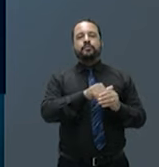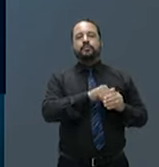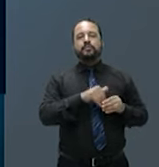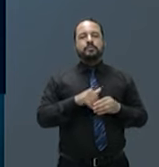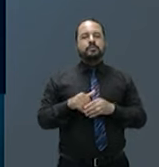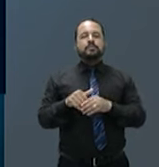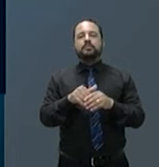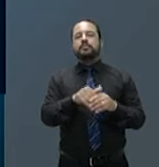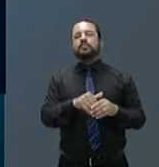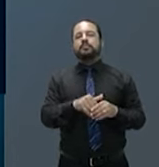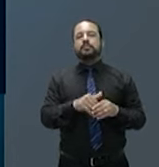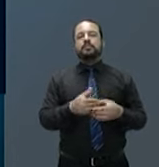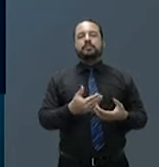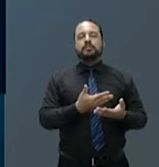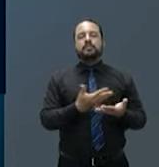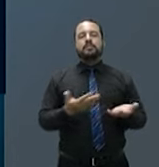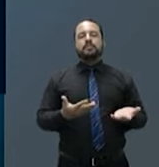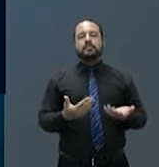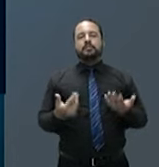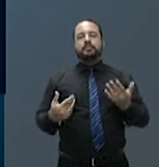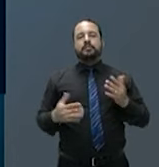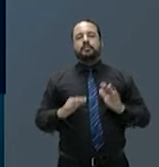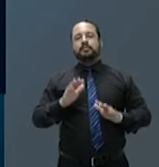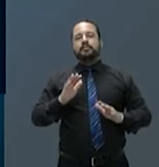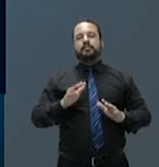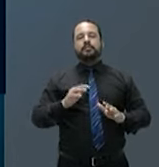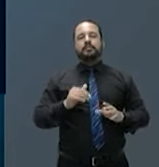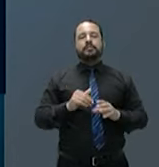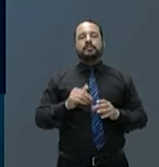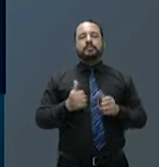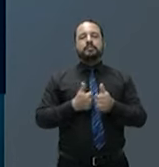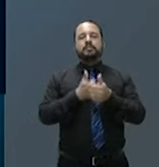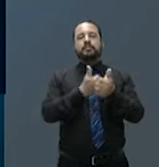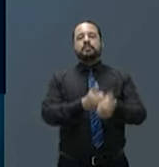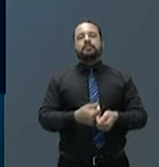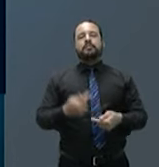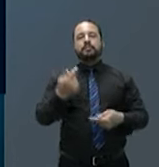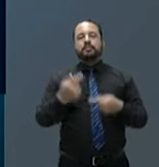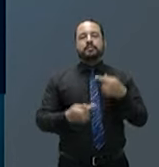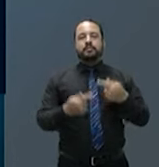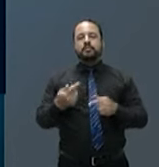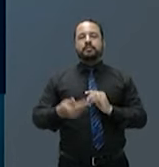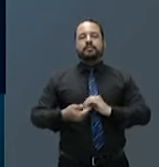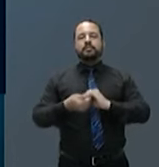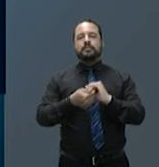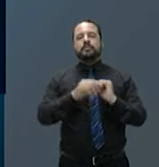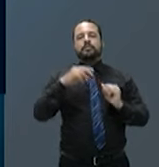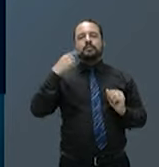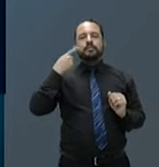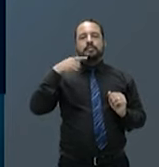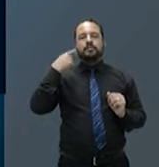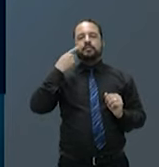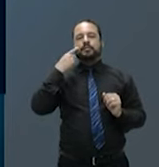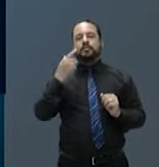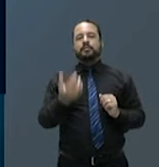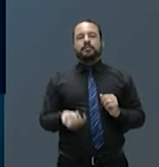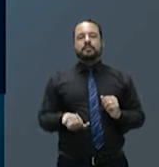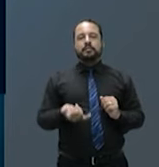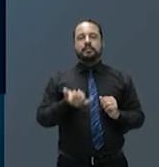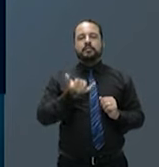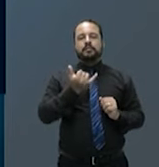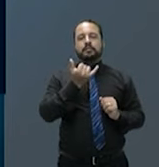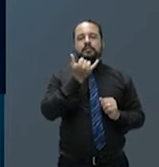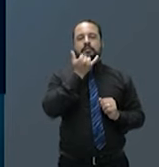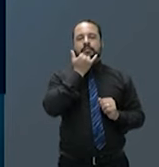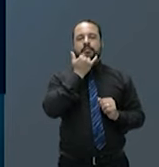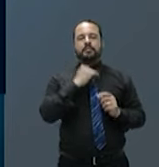posição manifestada sobre isso. E acompanhei os debates, cumprimento os doutores advogados, peço licença aos meus pares